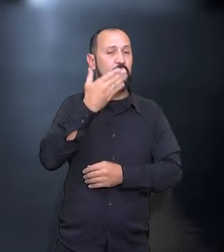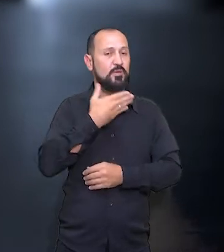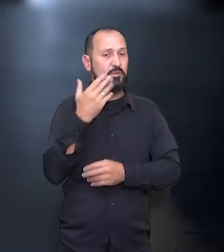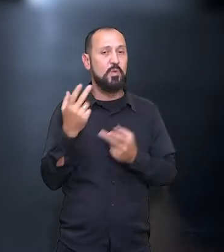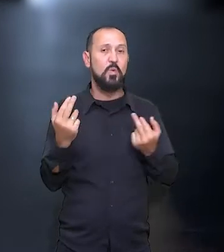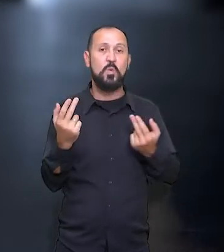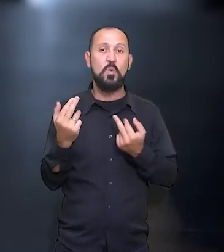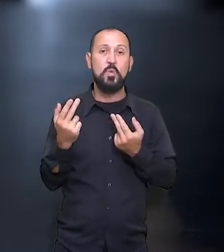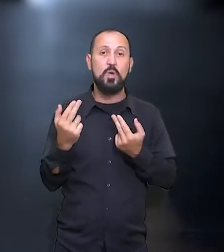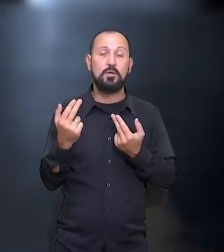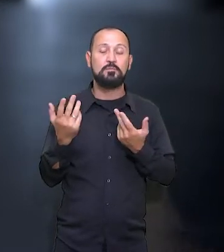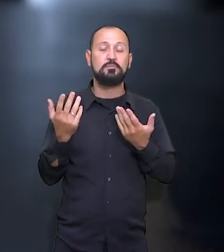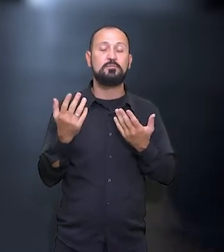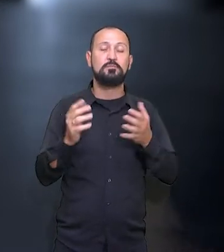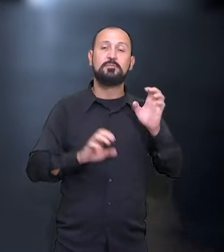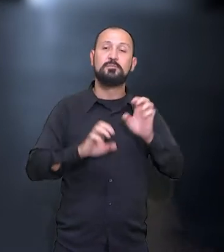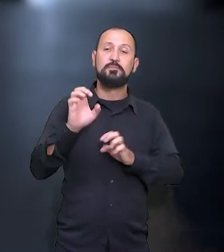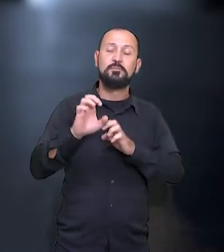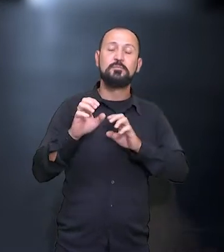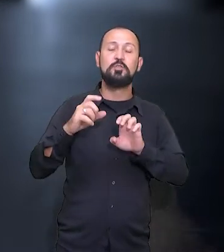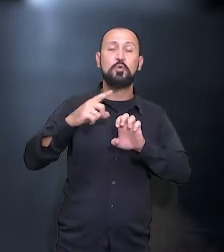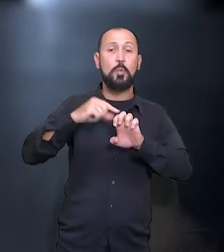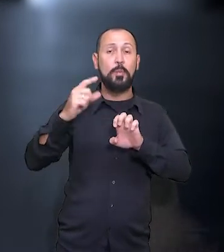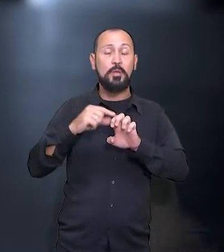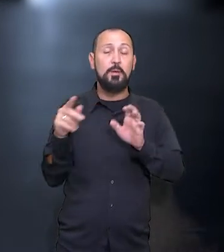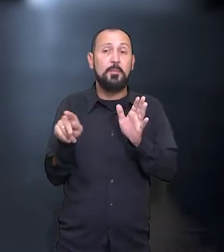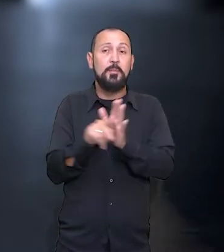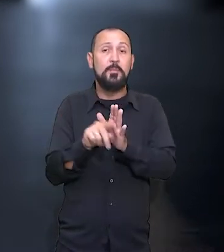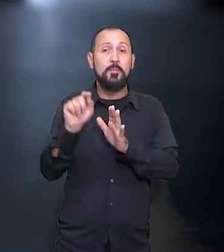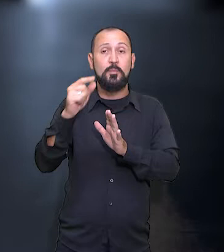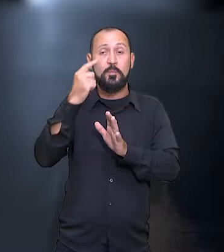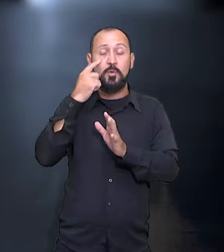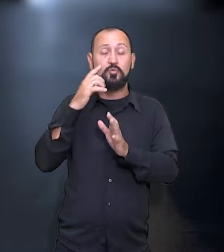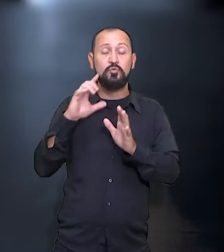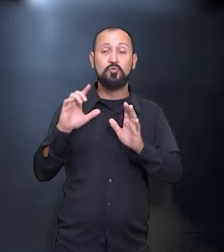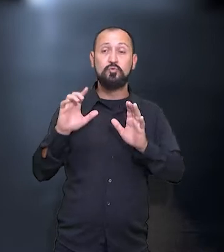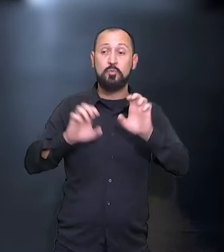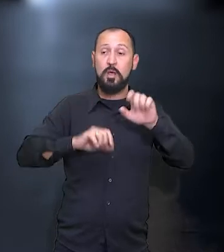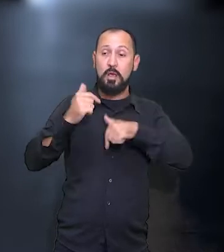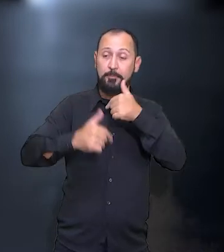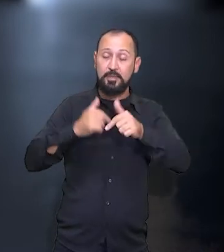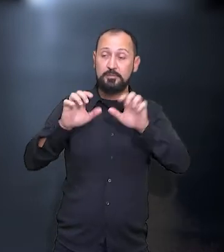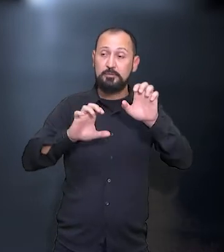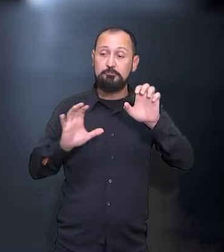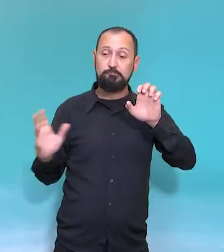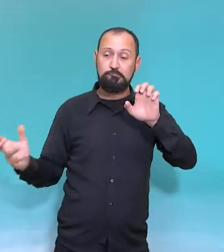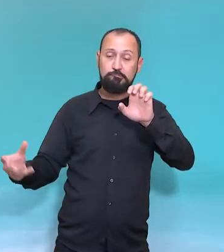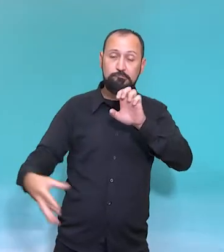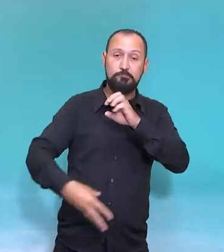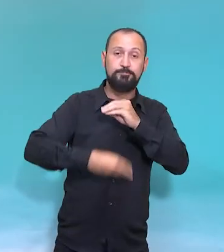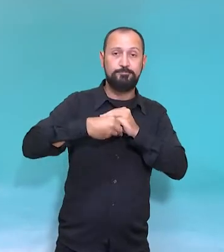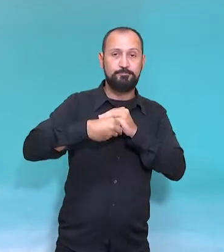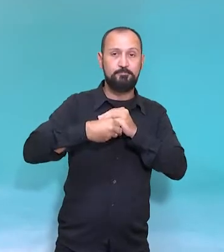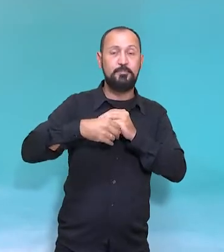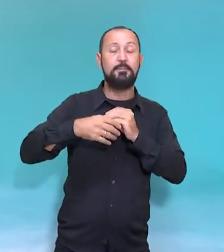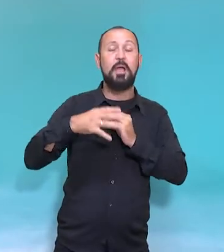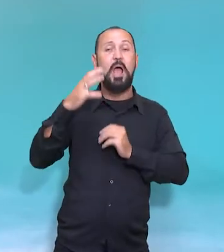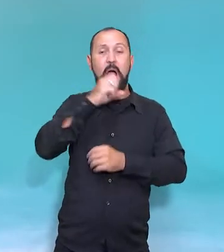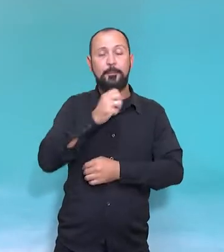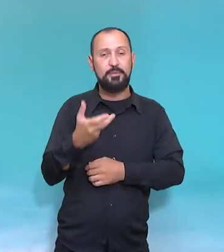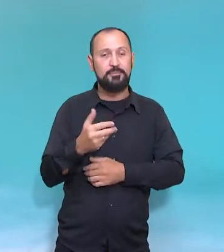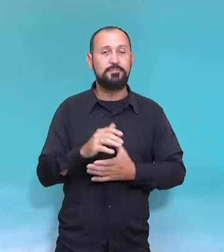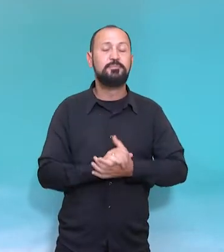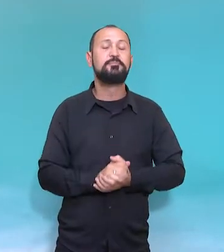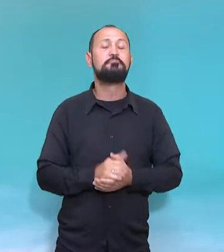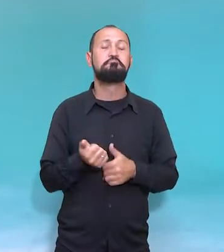que vão facilitar, como o empreendimento de uma incorporadora, isso vai ficar muito mais fácil de ser feito e mais célere do que